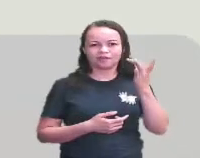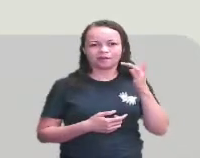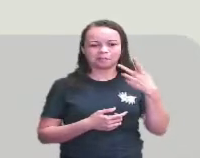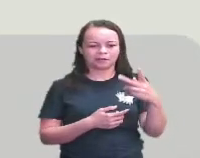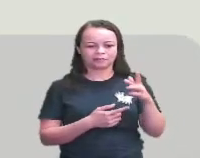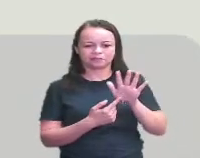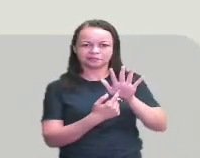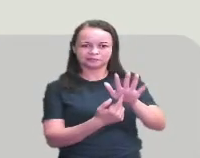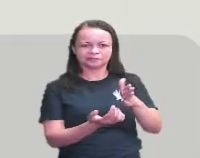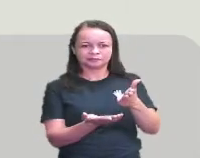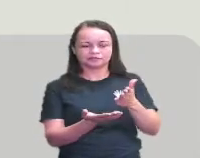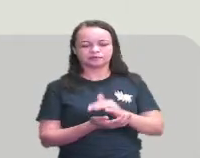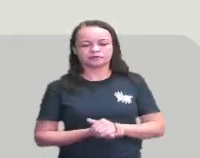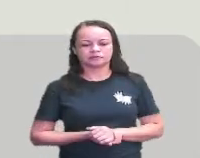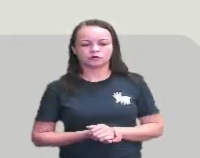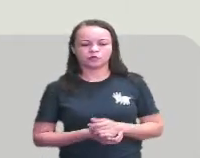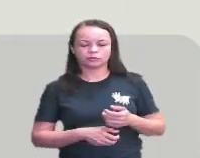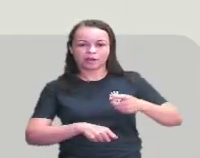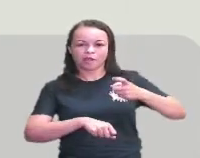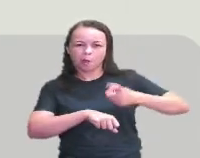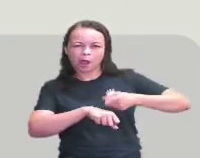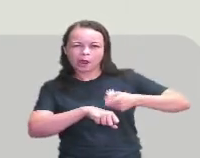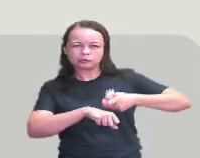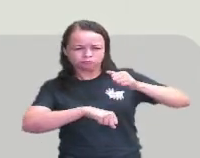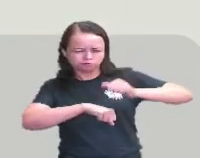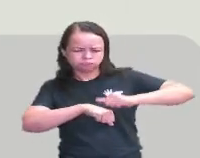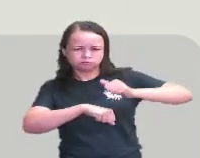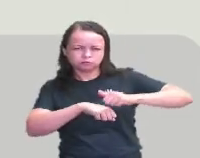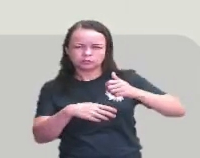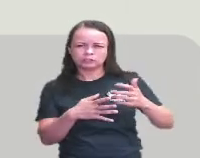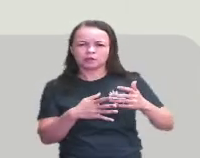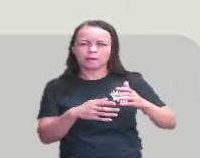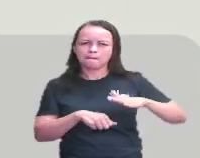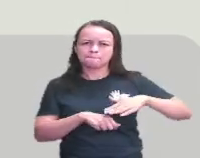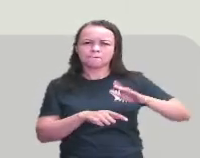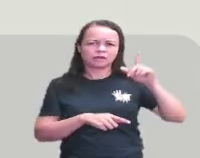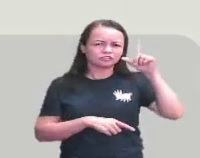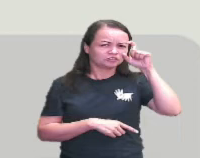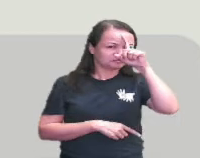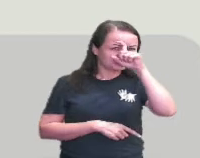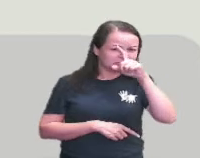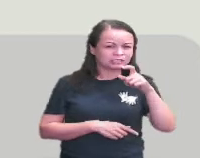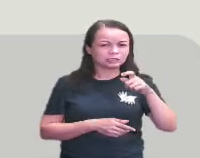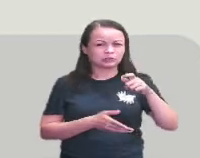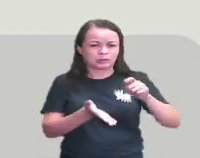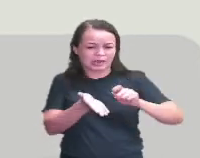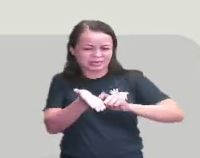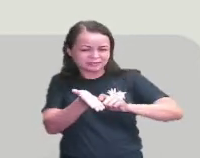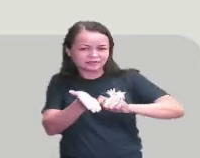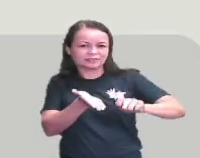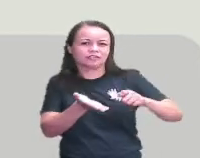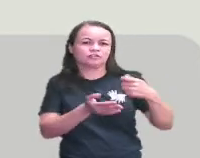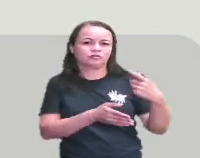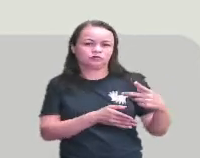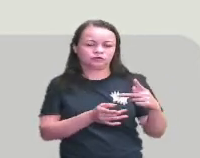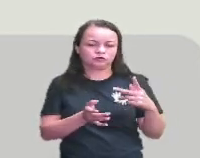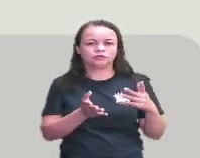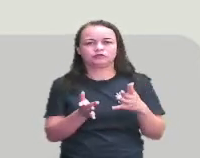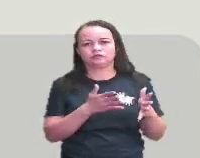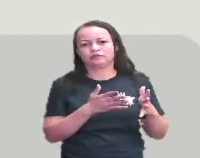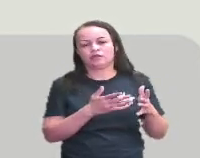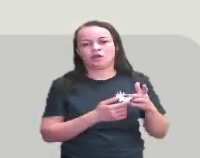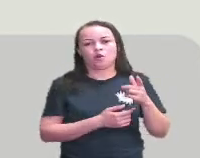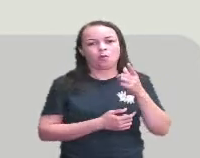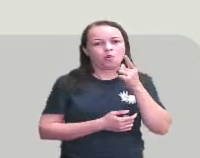aí. Quanto maior é a dureza de um material, mais difícil é riscar sua superfície. O grafite